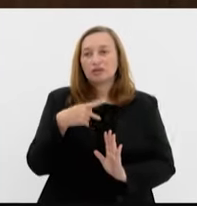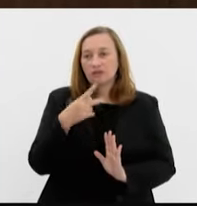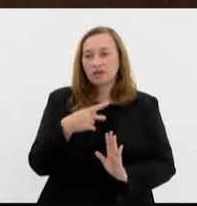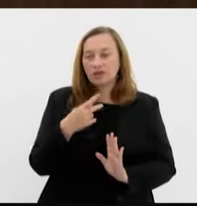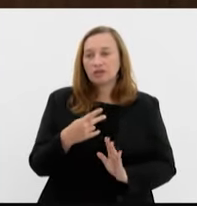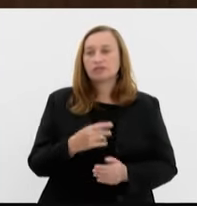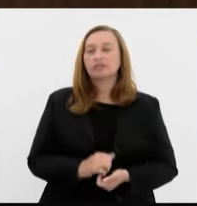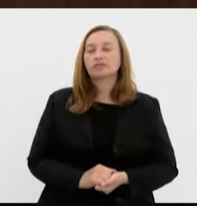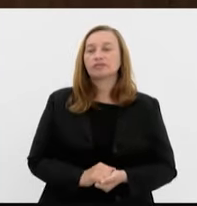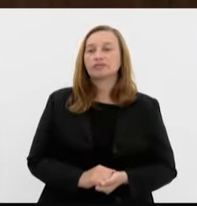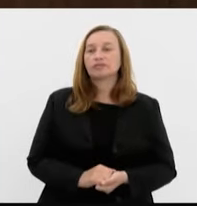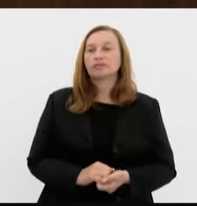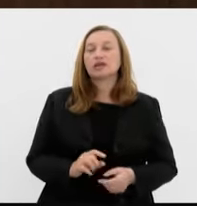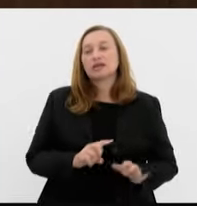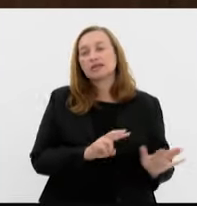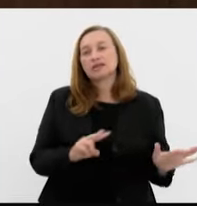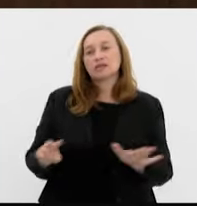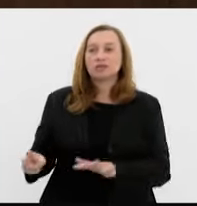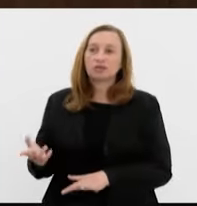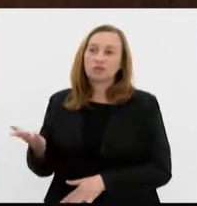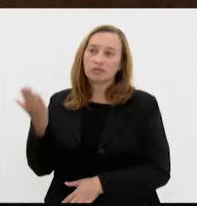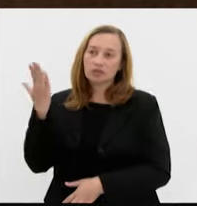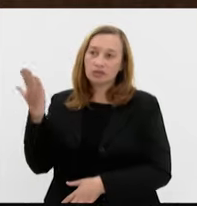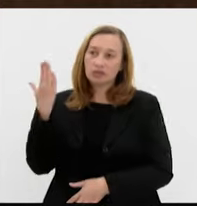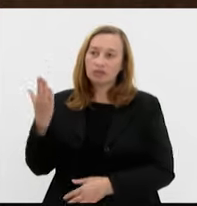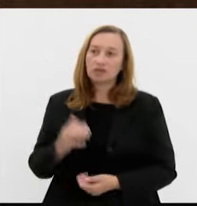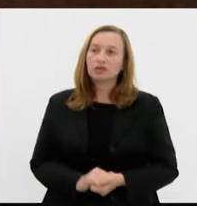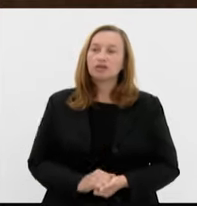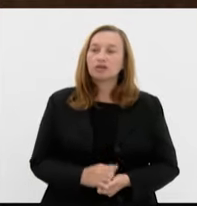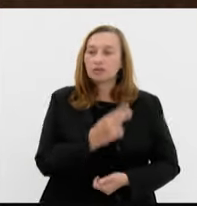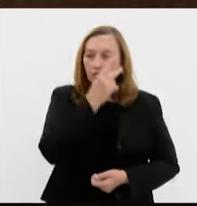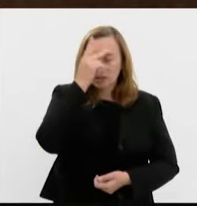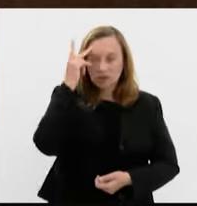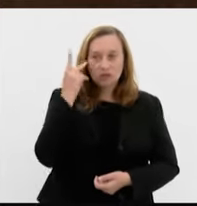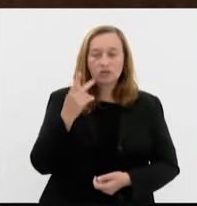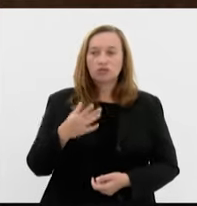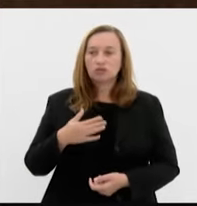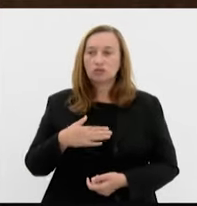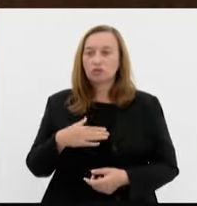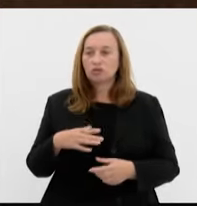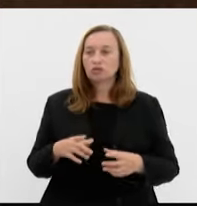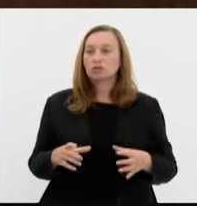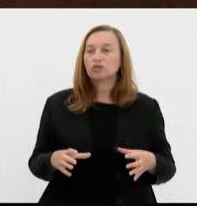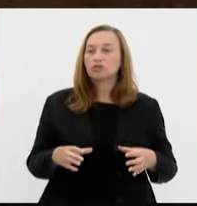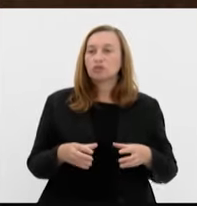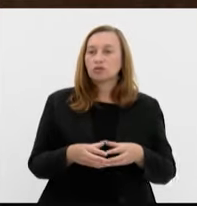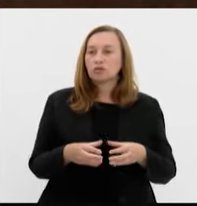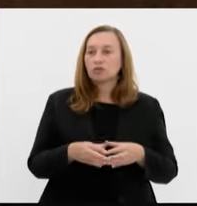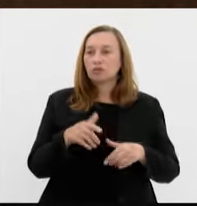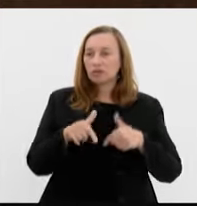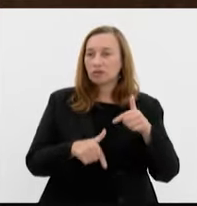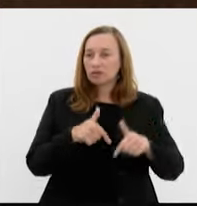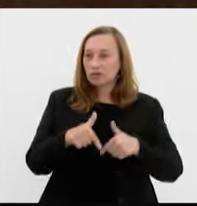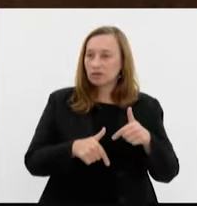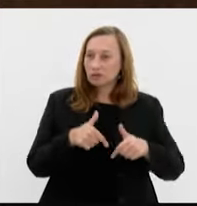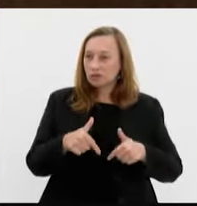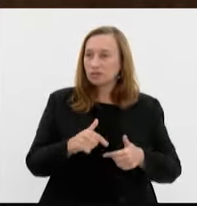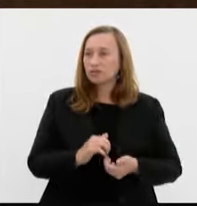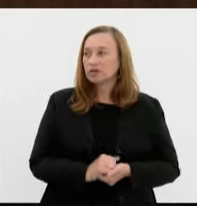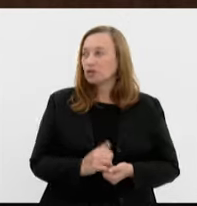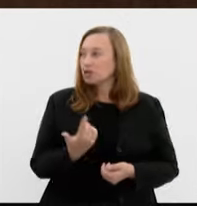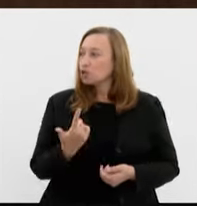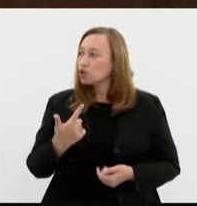internalizada na semana passada pessoas do meu gabinete assessores lorama Cláudio Nascimento e